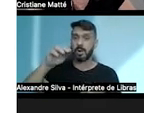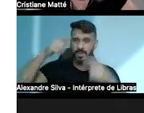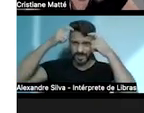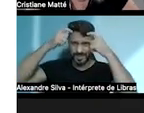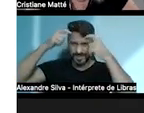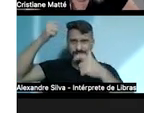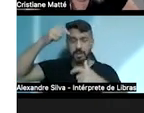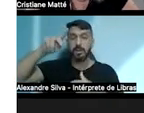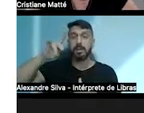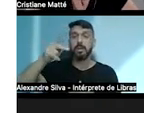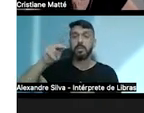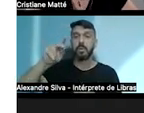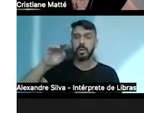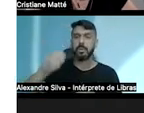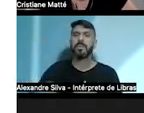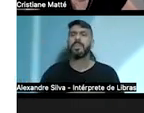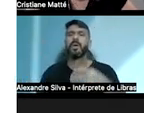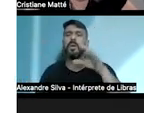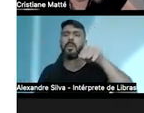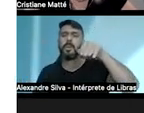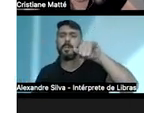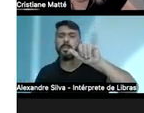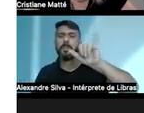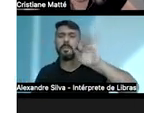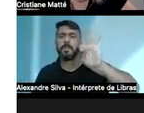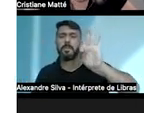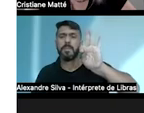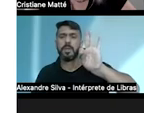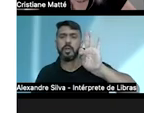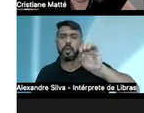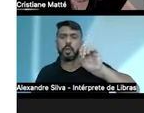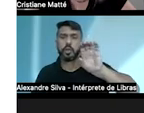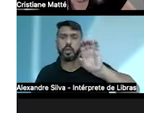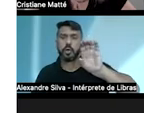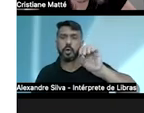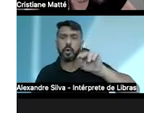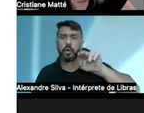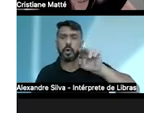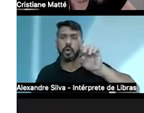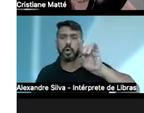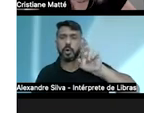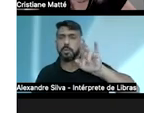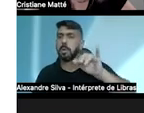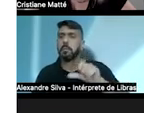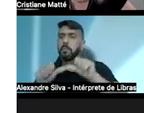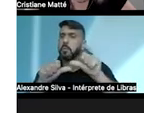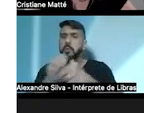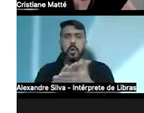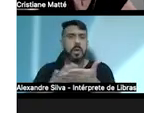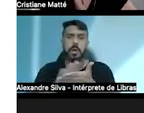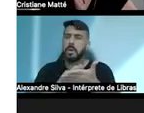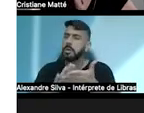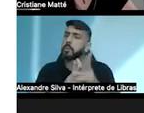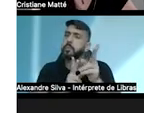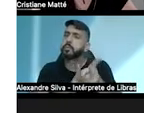como é que tá? Mitocôndria, no caso dos nossos animaizinhos Alzheimer, a gente não viu nenhuma alteração na função